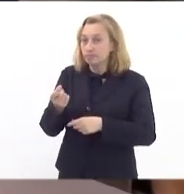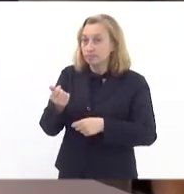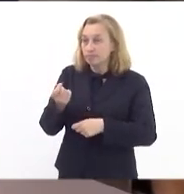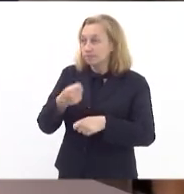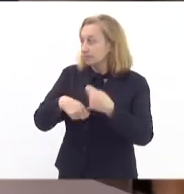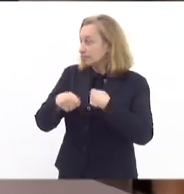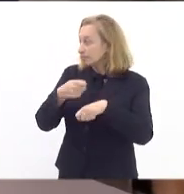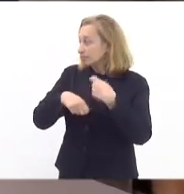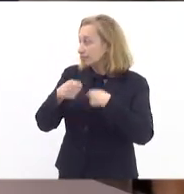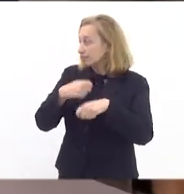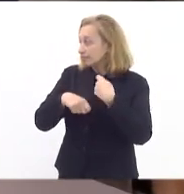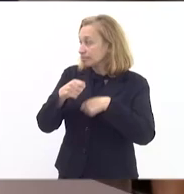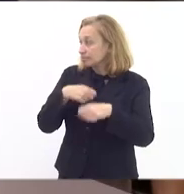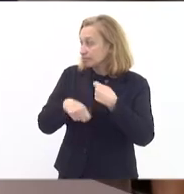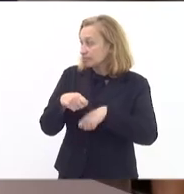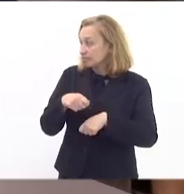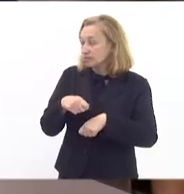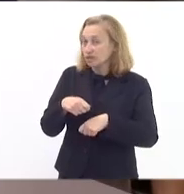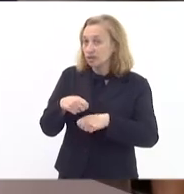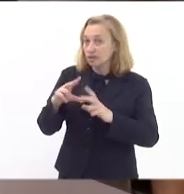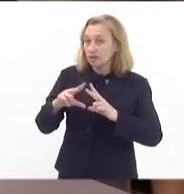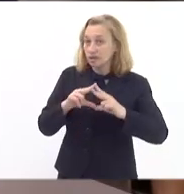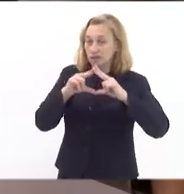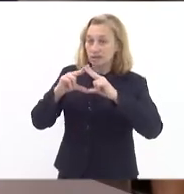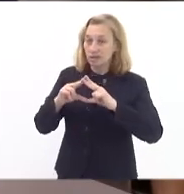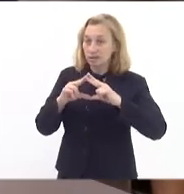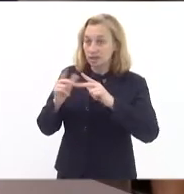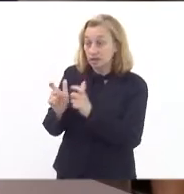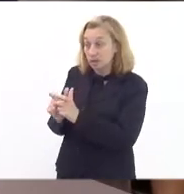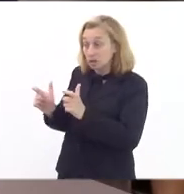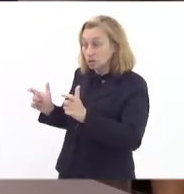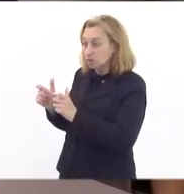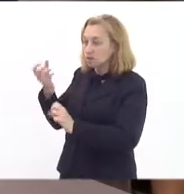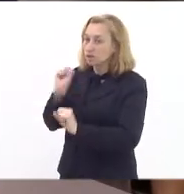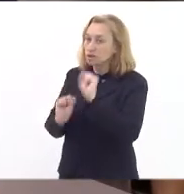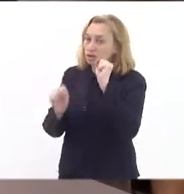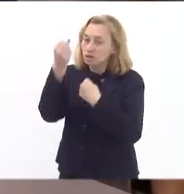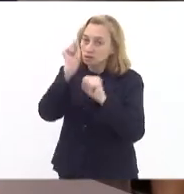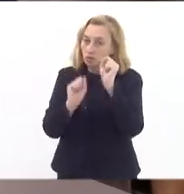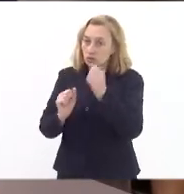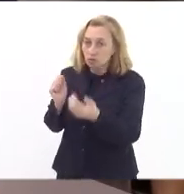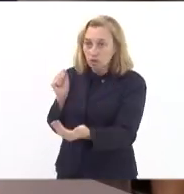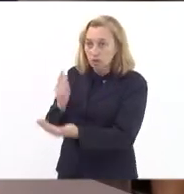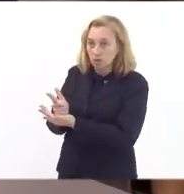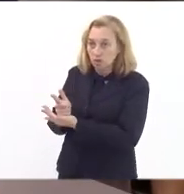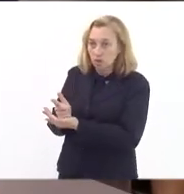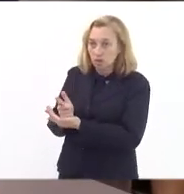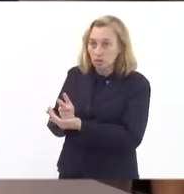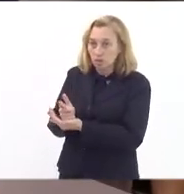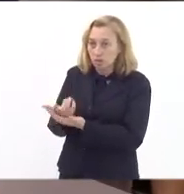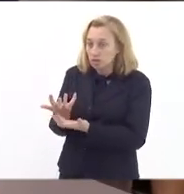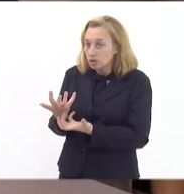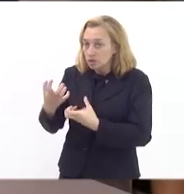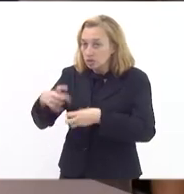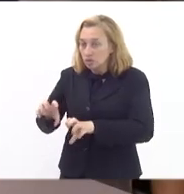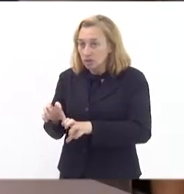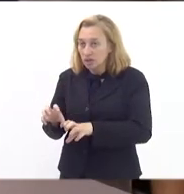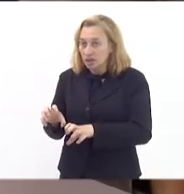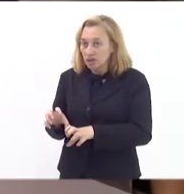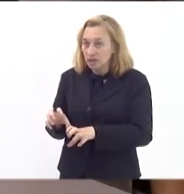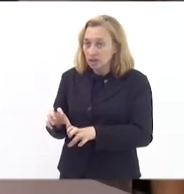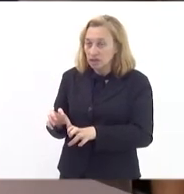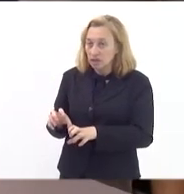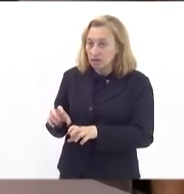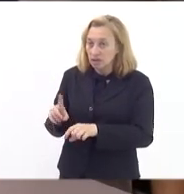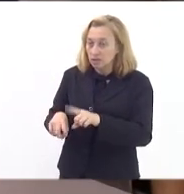absolutamente insignificante o reciclador grande e a indústria que compra esse material reciclado ele não quer material disso